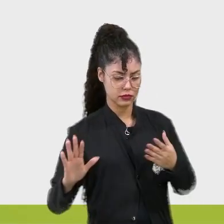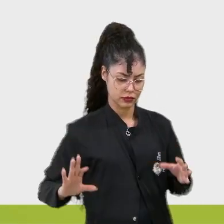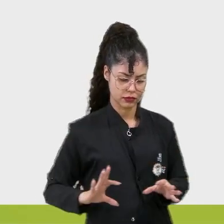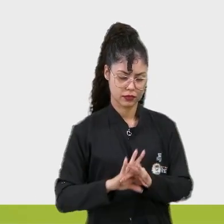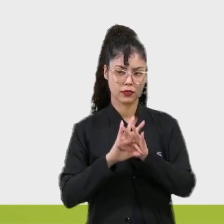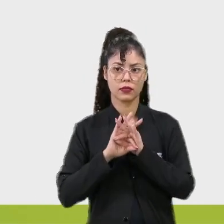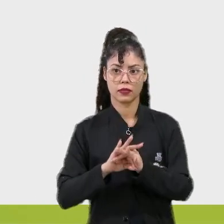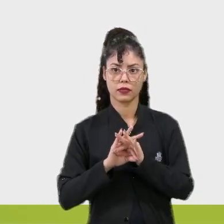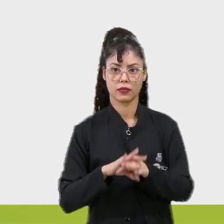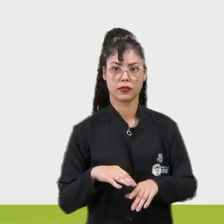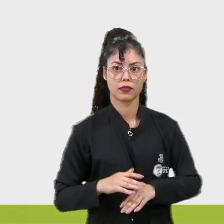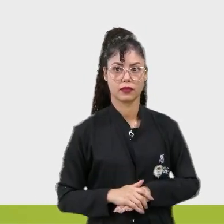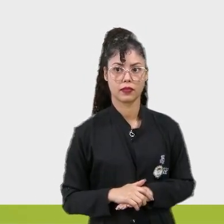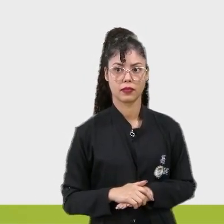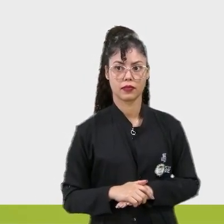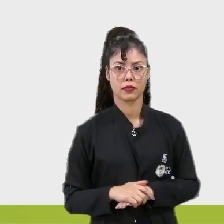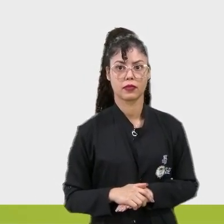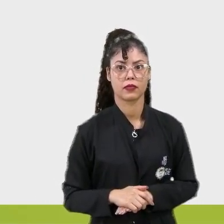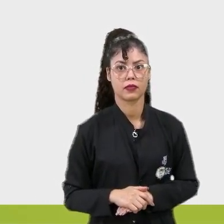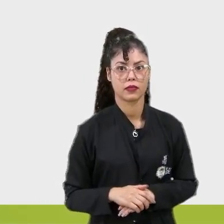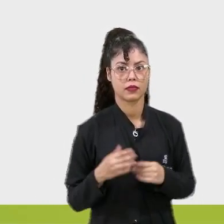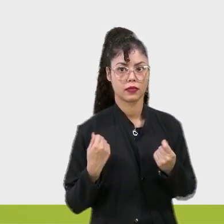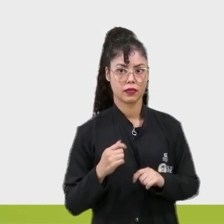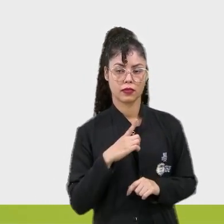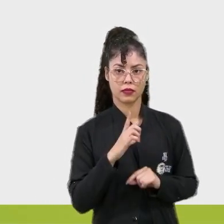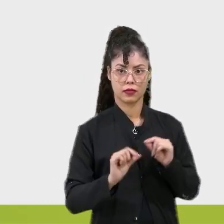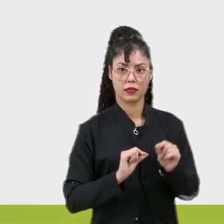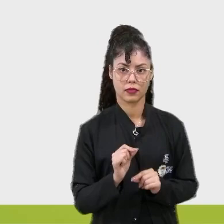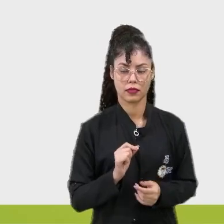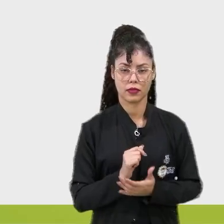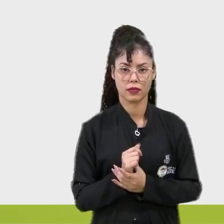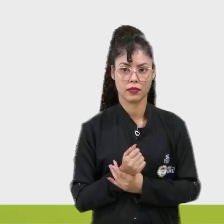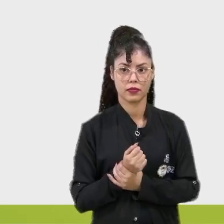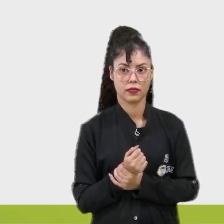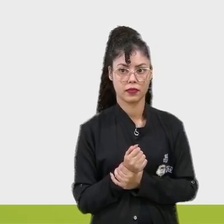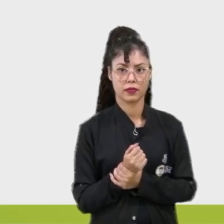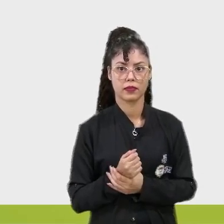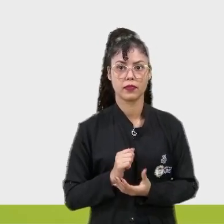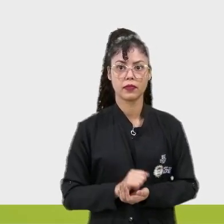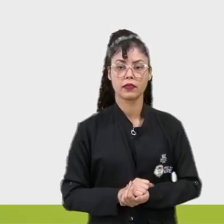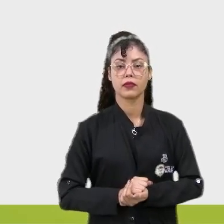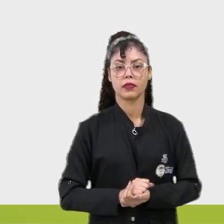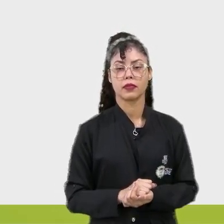relação entre elas, né? O que o texto precisa para ter uma linguagem dissertativa?